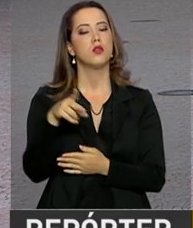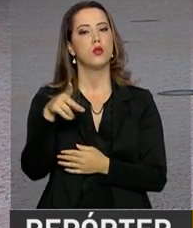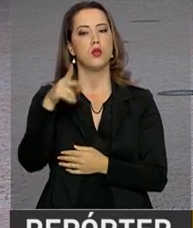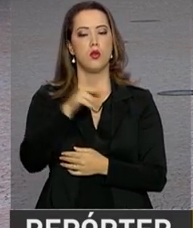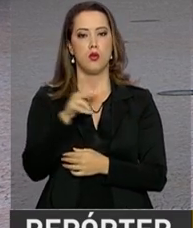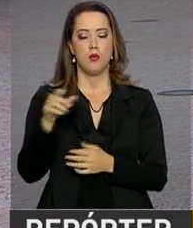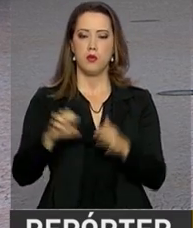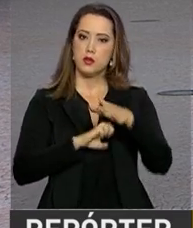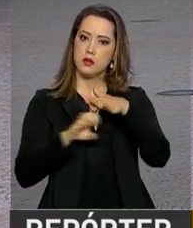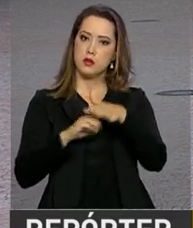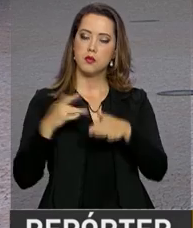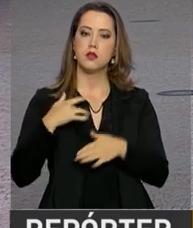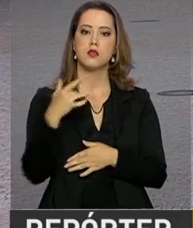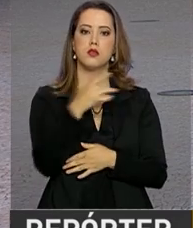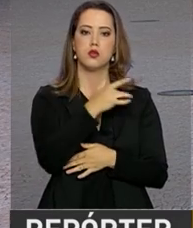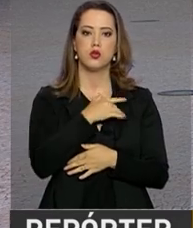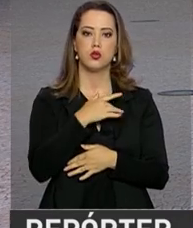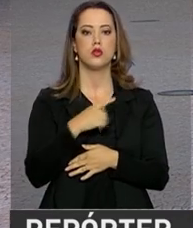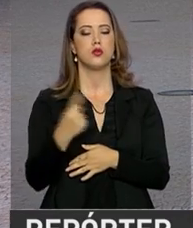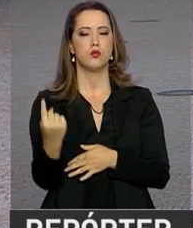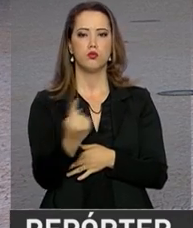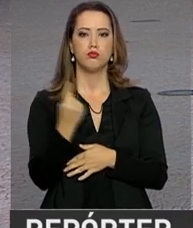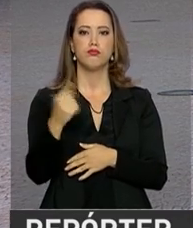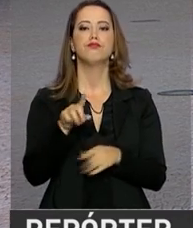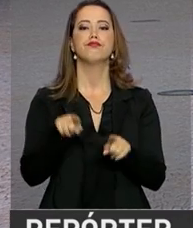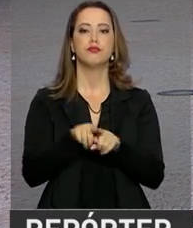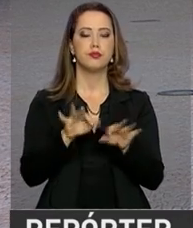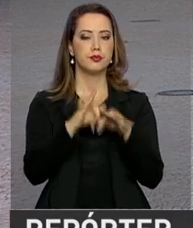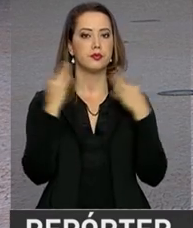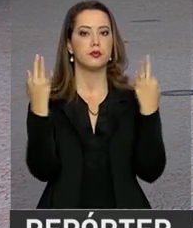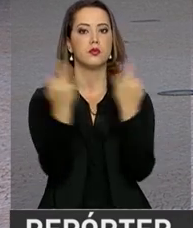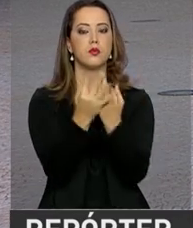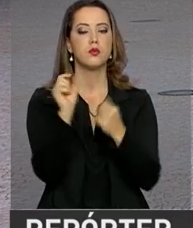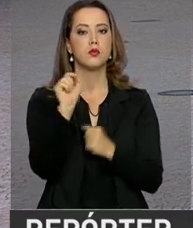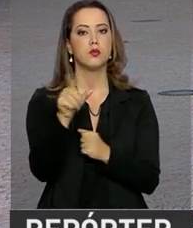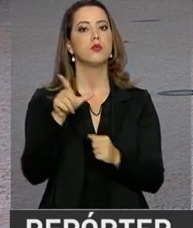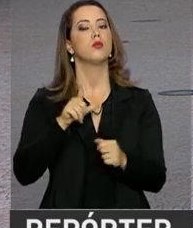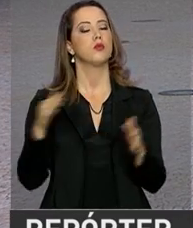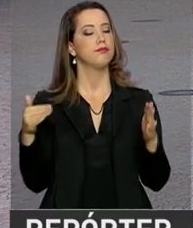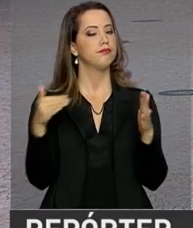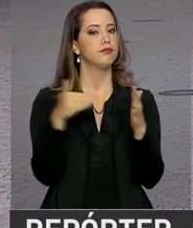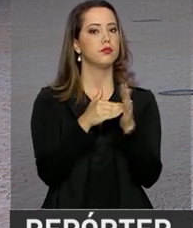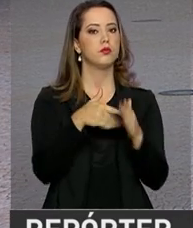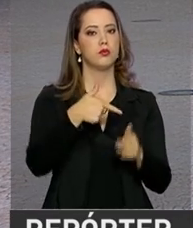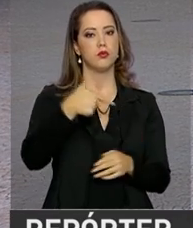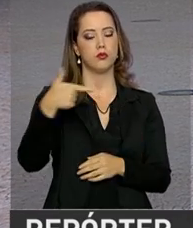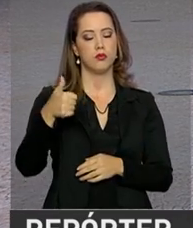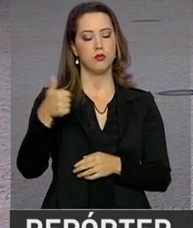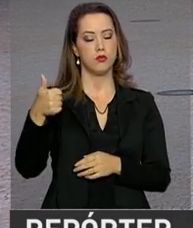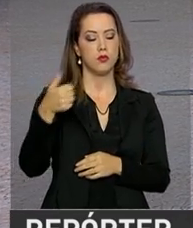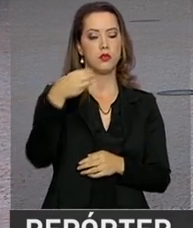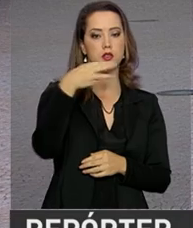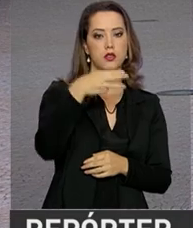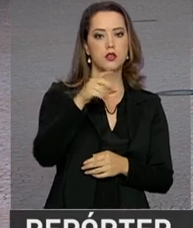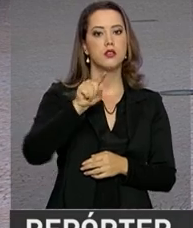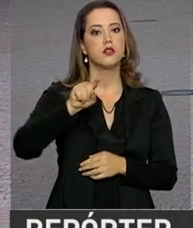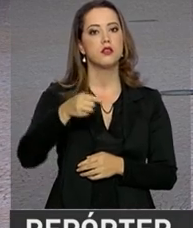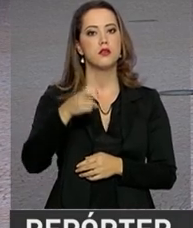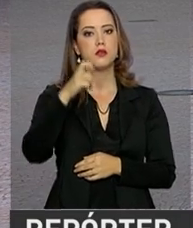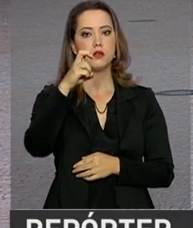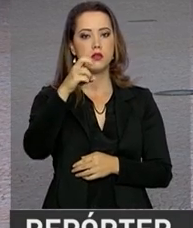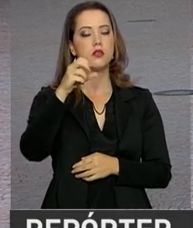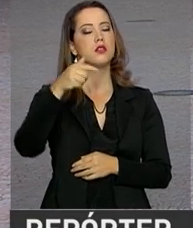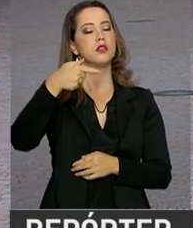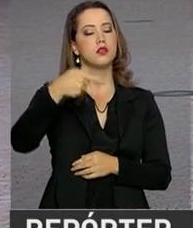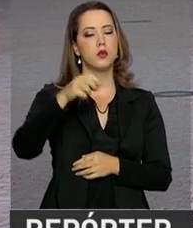individuais e familiar esse índice Então deve ser de até 13,57 por para o